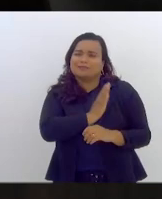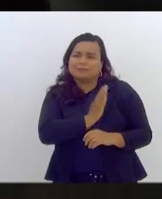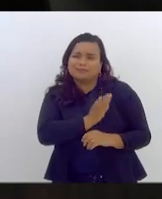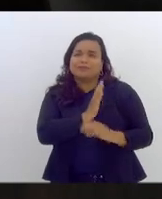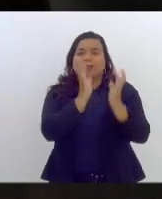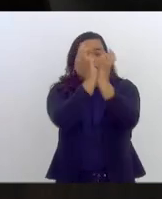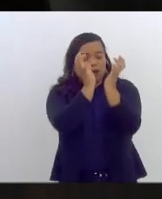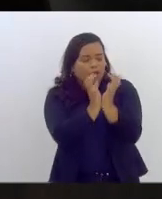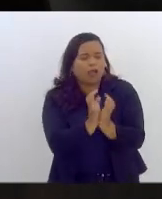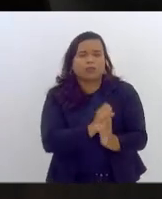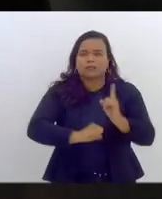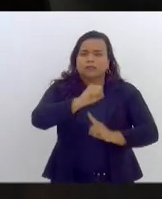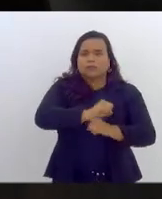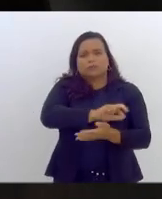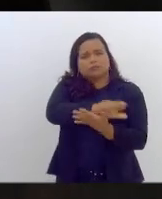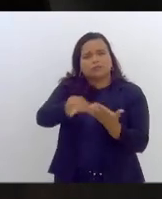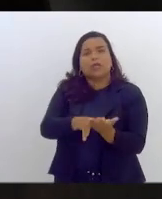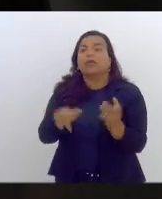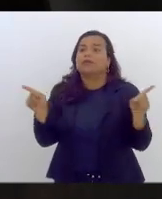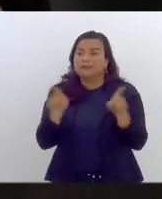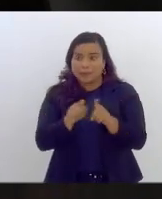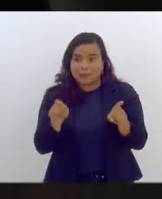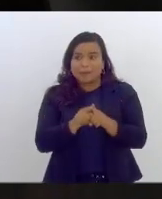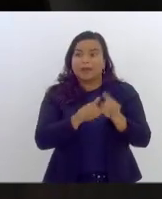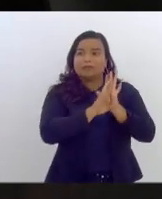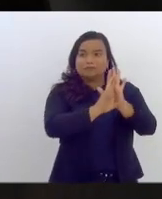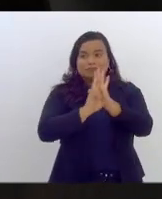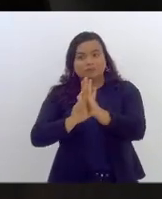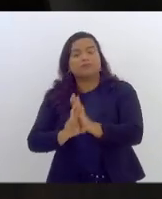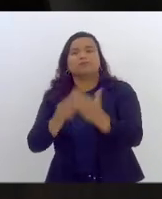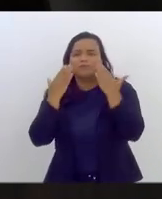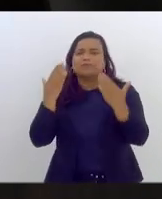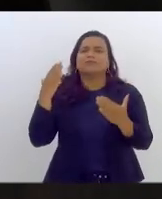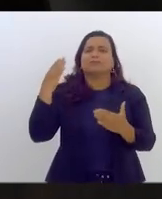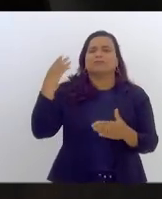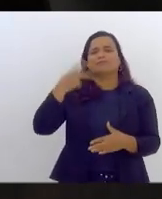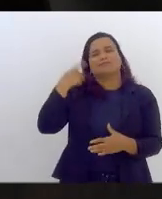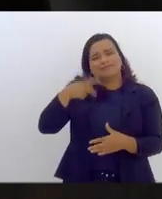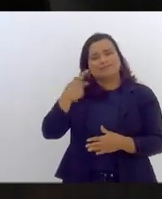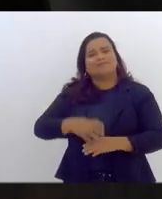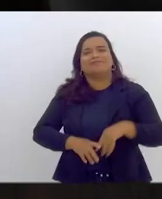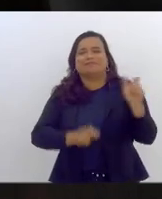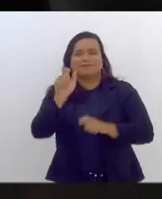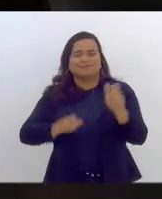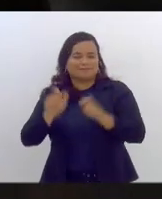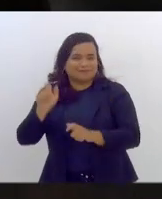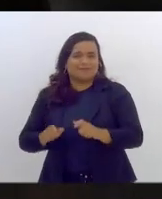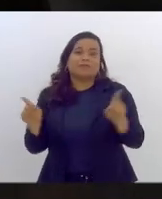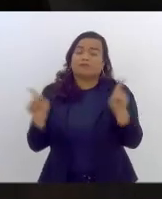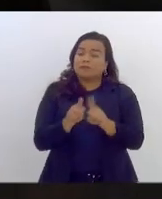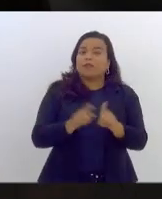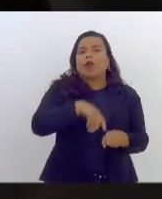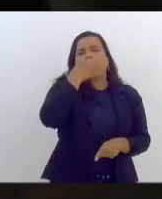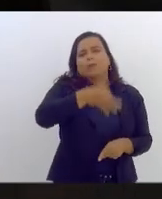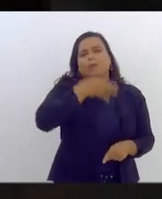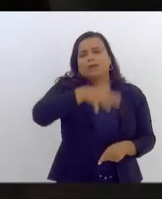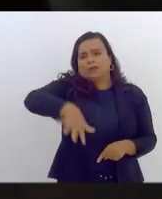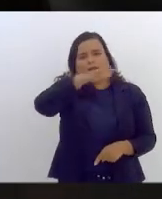sociais, mas também nas representações parlamentares, persiste na opinião